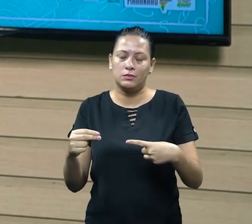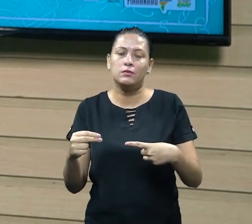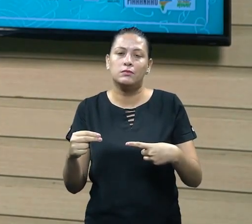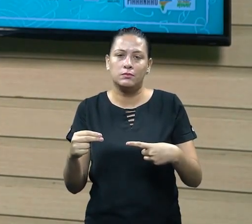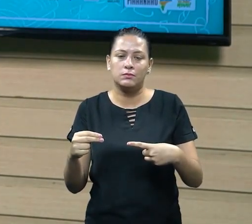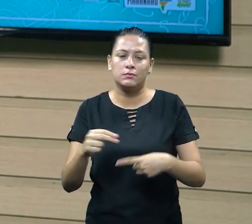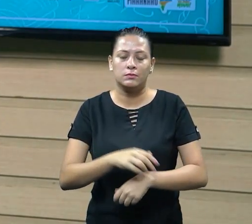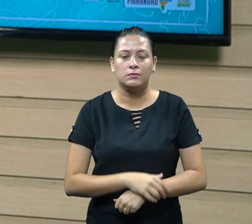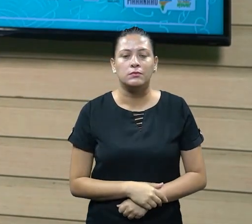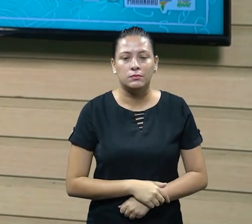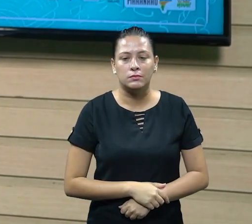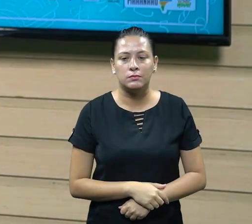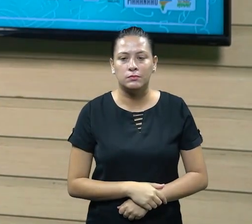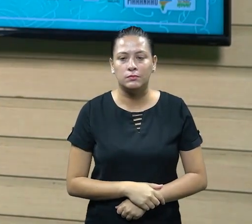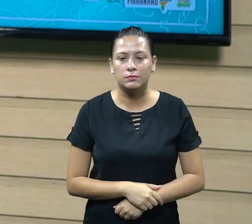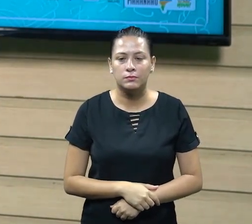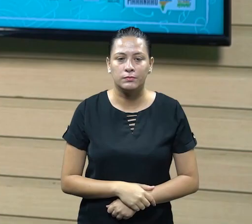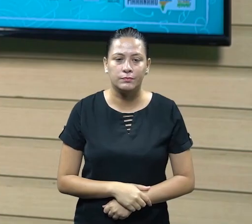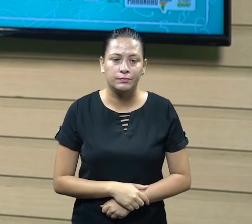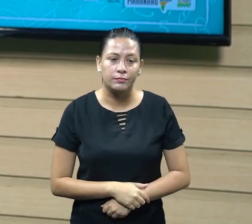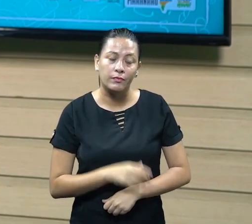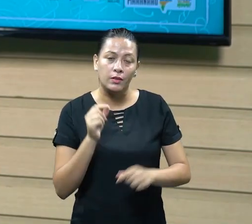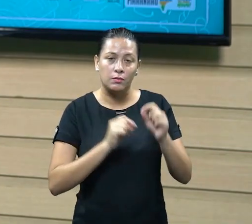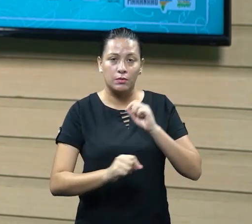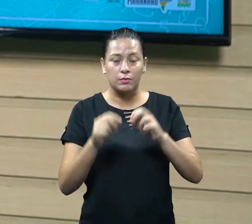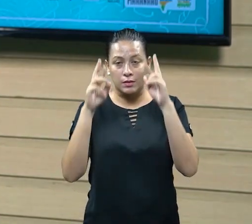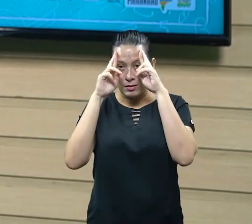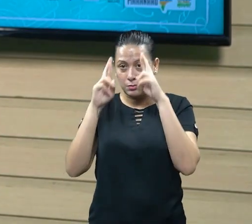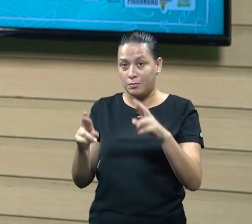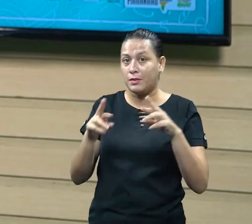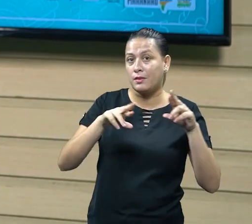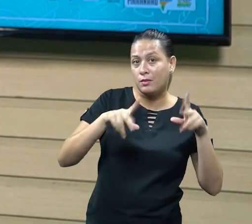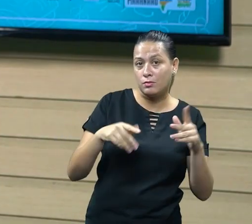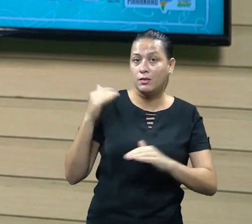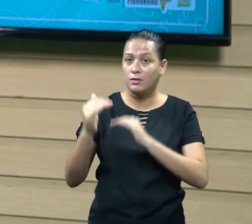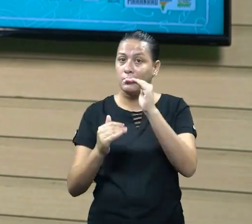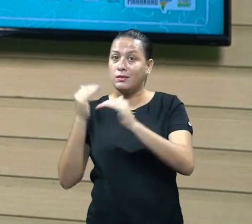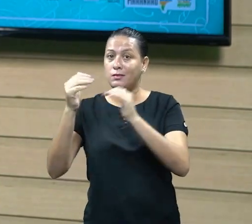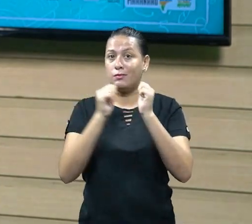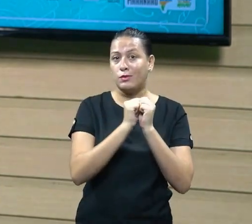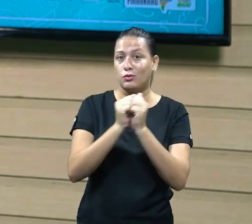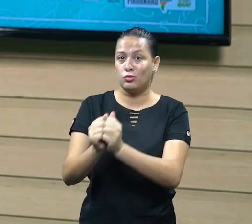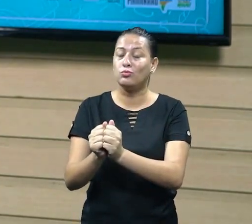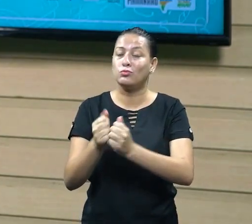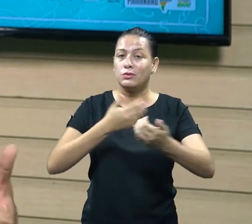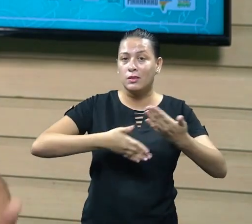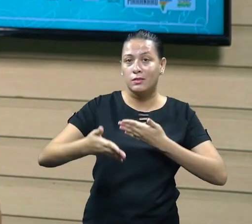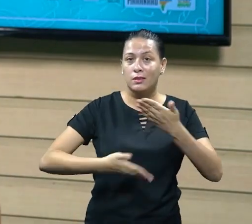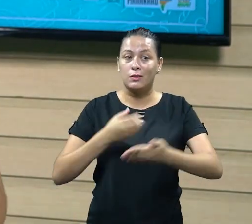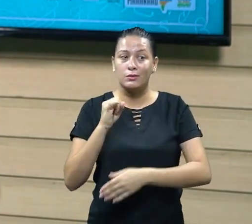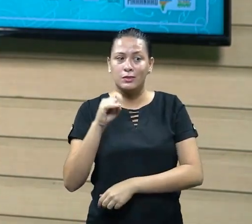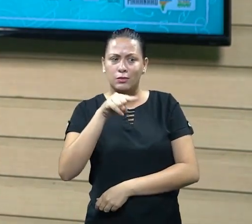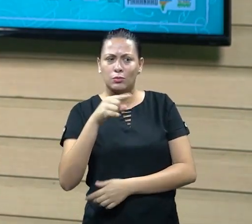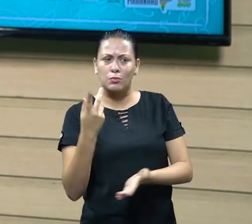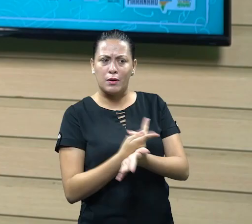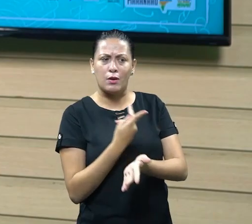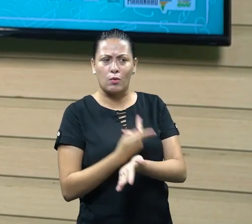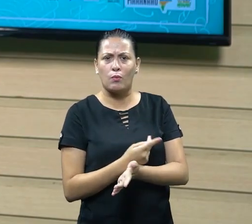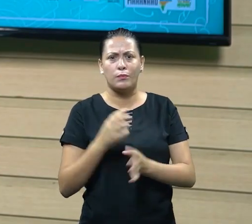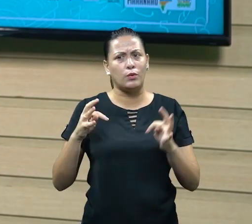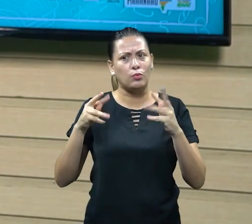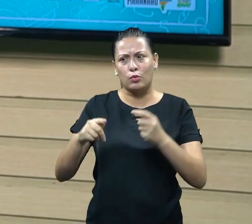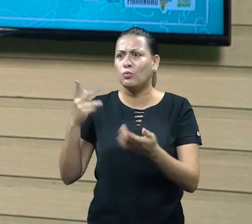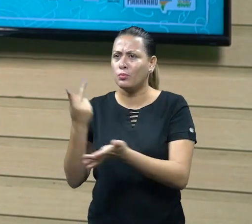com as pessoas, liderar, motivar, respeitar a diferença, crescer junto com as pessoas. Se errou, todo mundo errou. Se